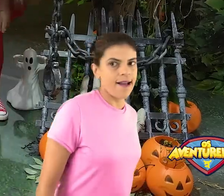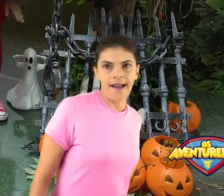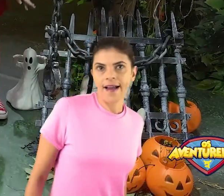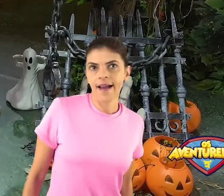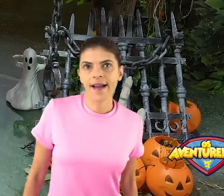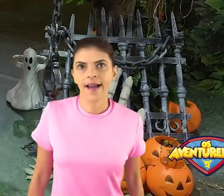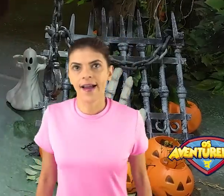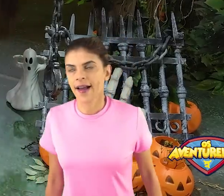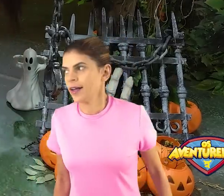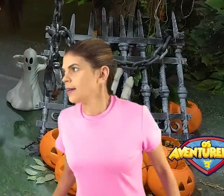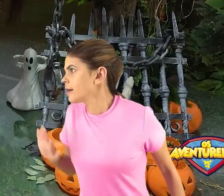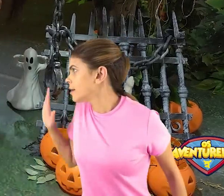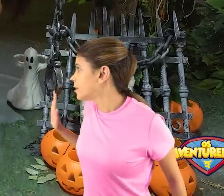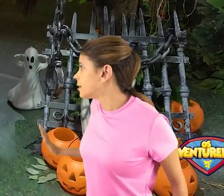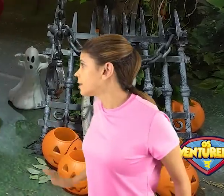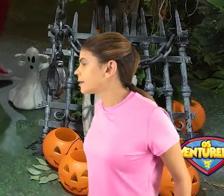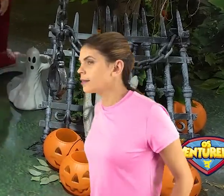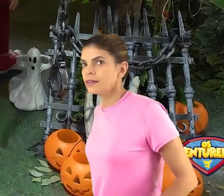Ficou!